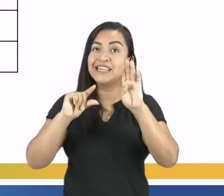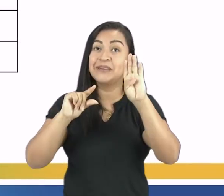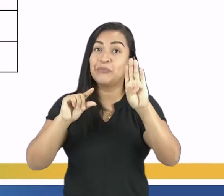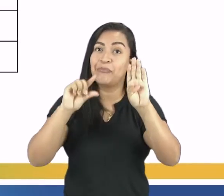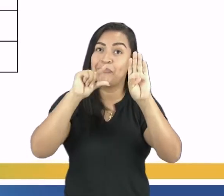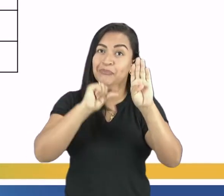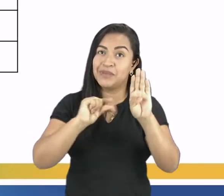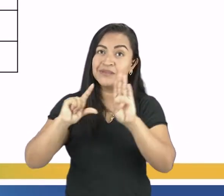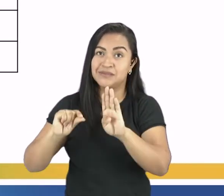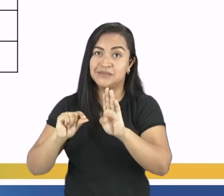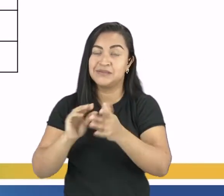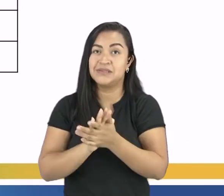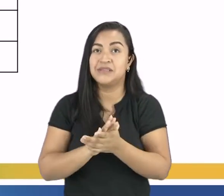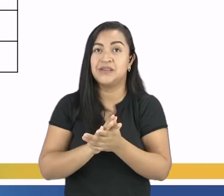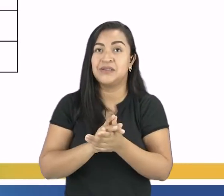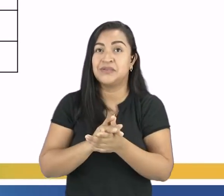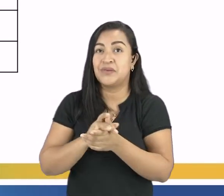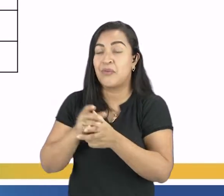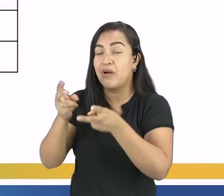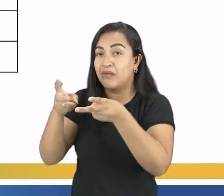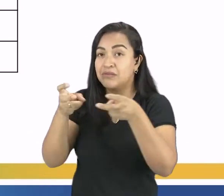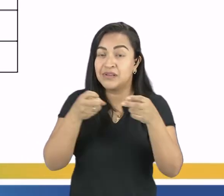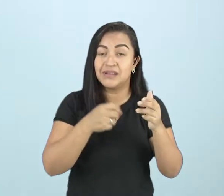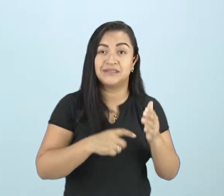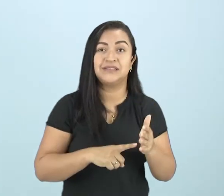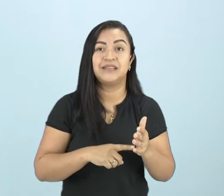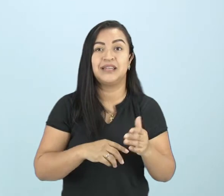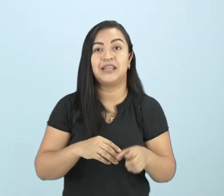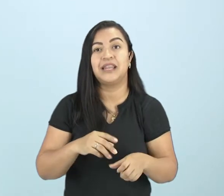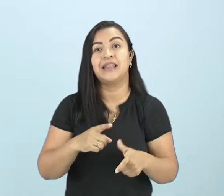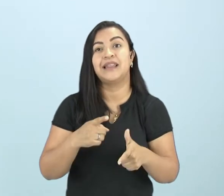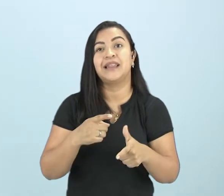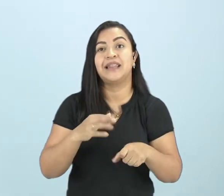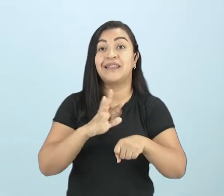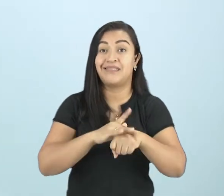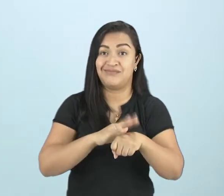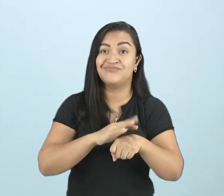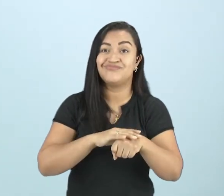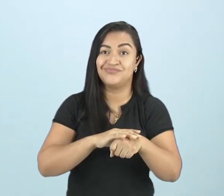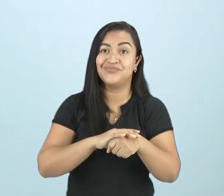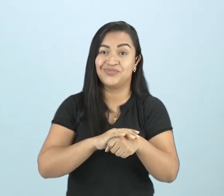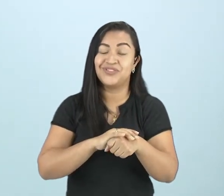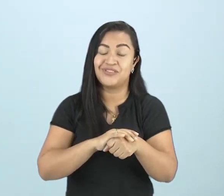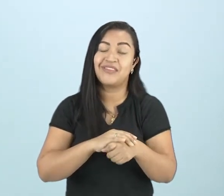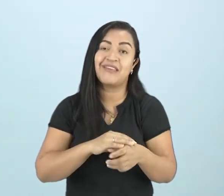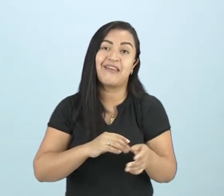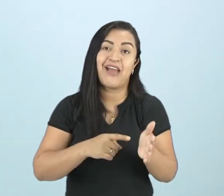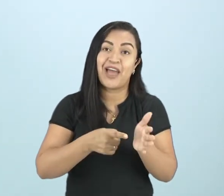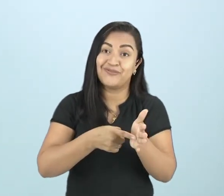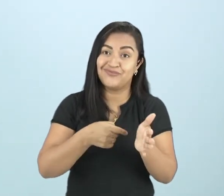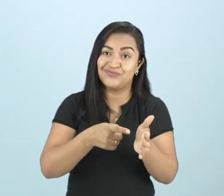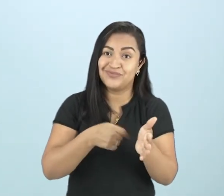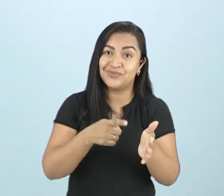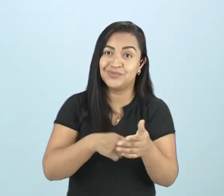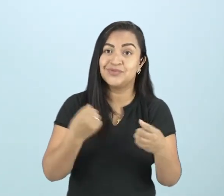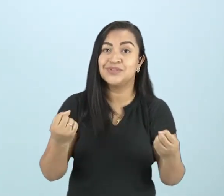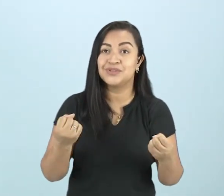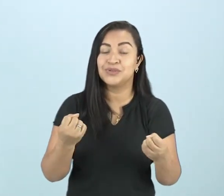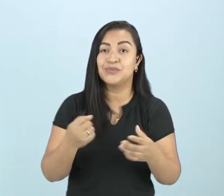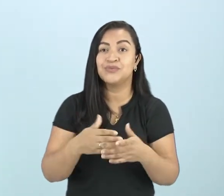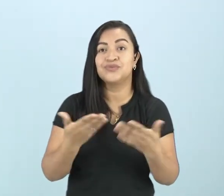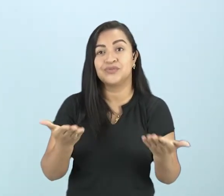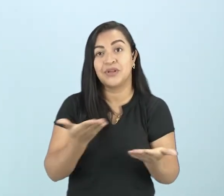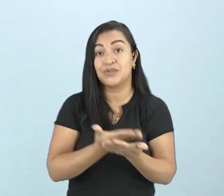vista da análise do indivíduo albino, então eu vou ter uma doença. Nesse caso, nós estamos tratando herança constativa.